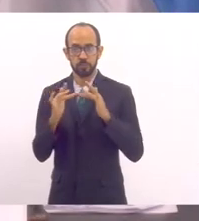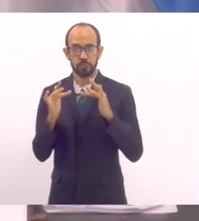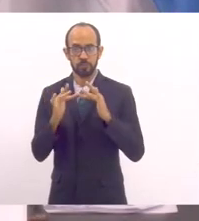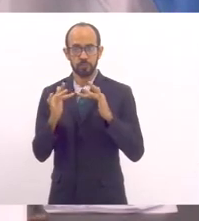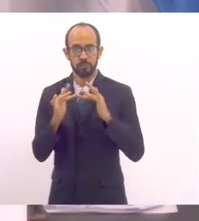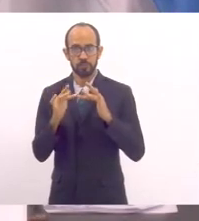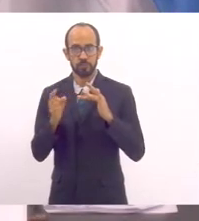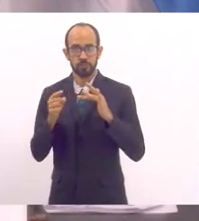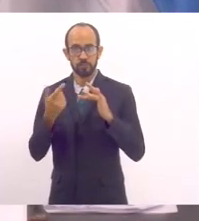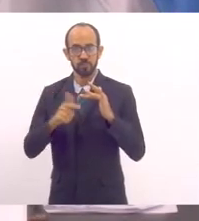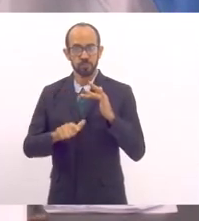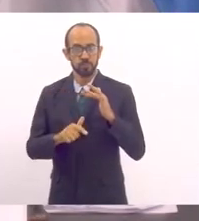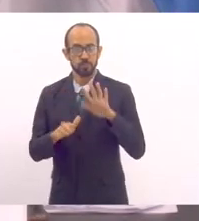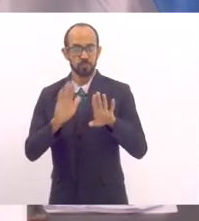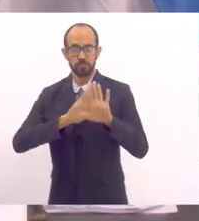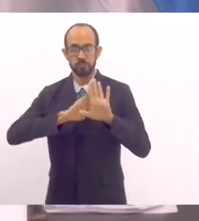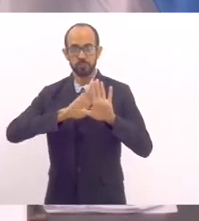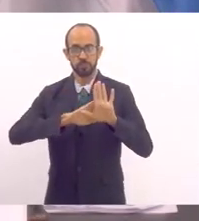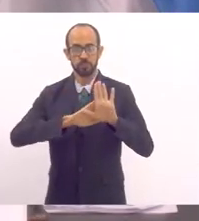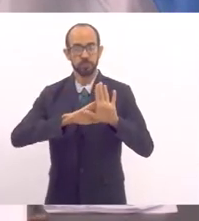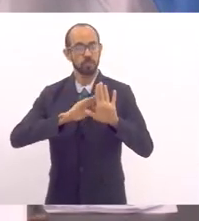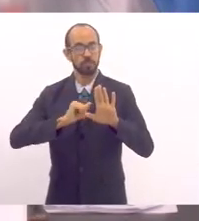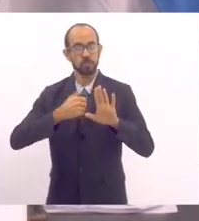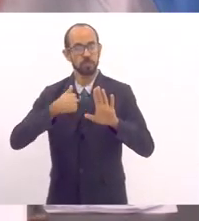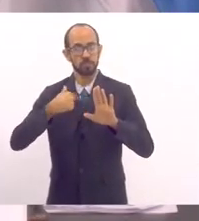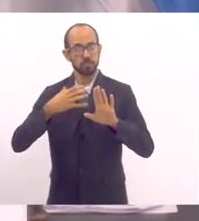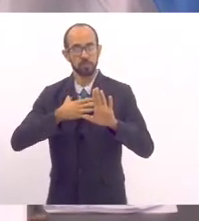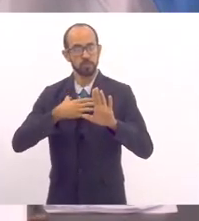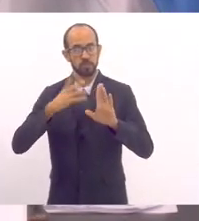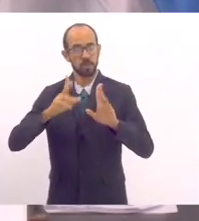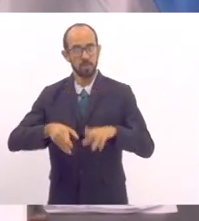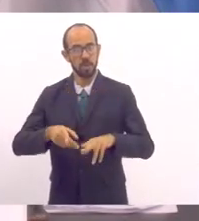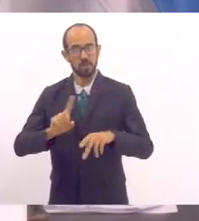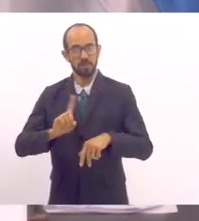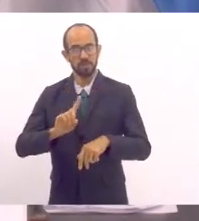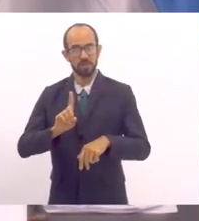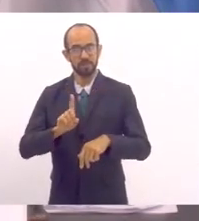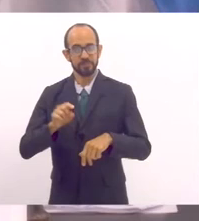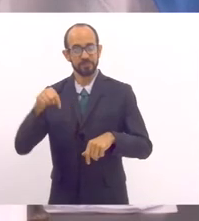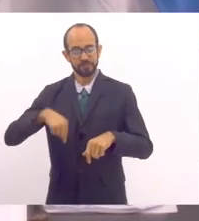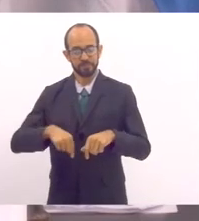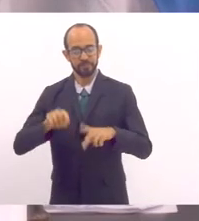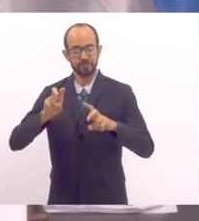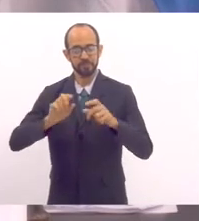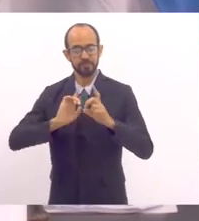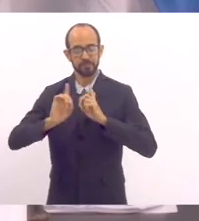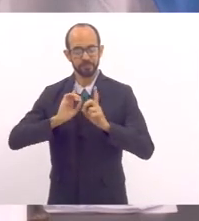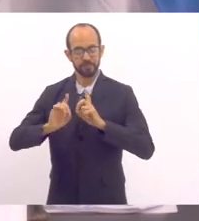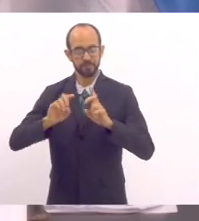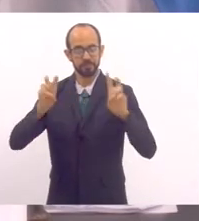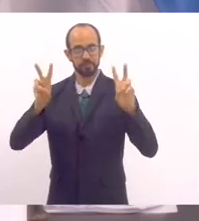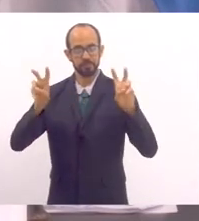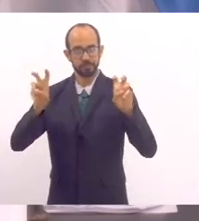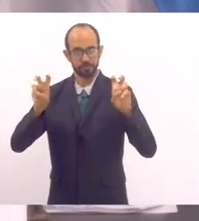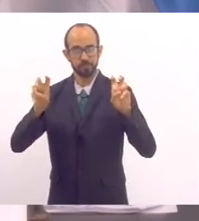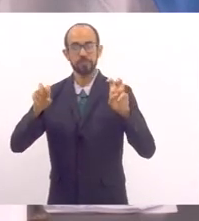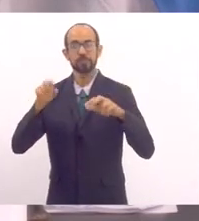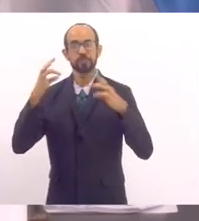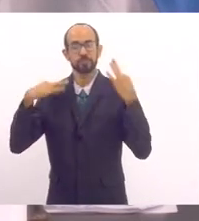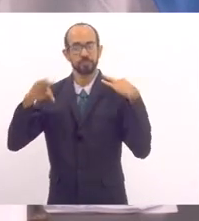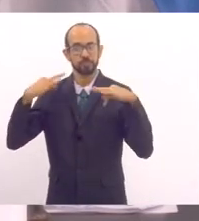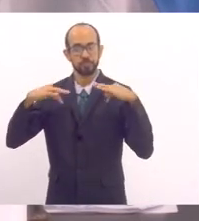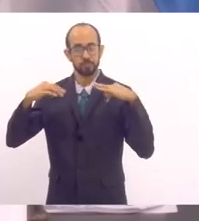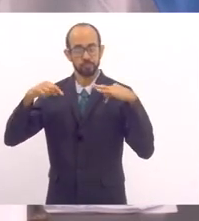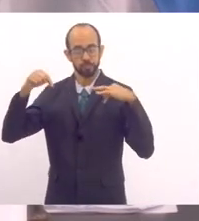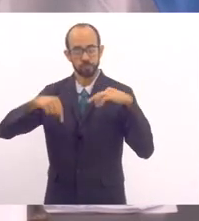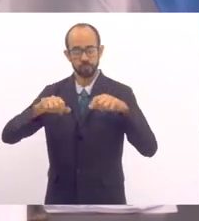mesma presteza que eu tenho. Entendeu? Aqui eu debato turismo. Quando chegar lá no parlamento, eu vou debater os outros assuntos. Só que eu